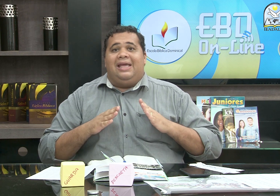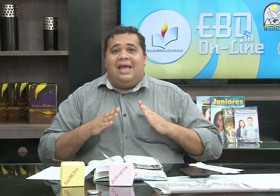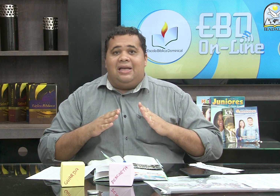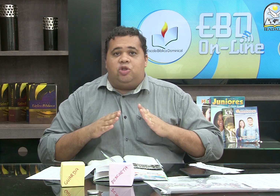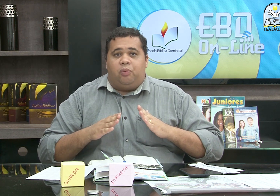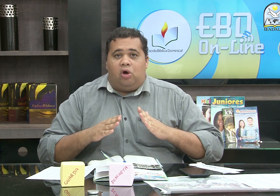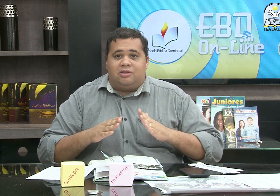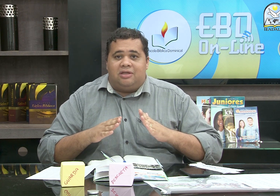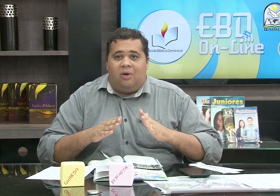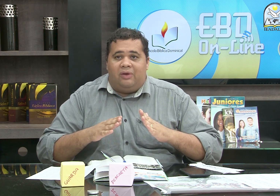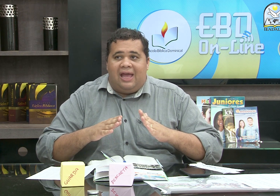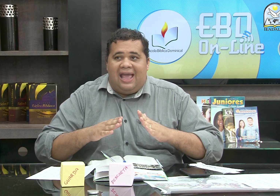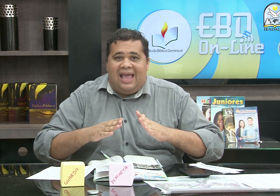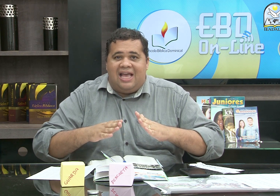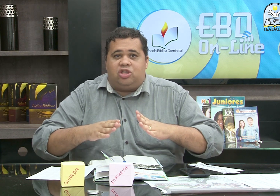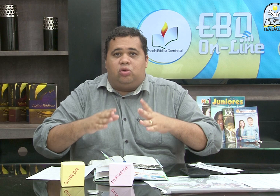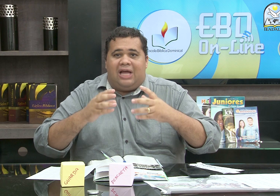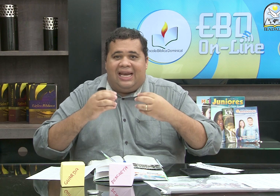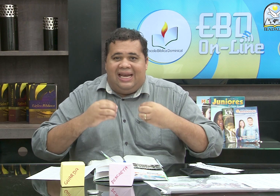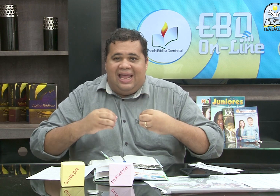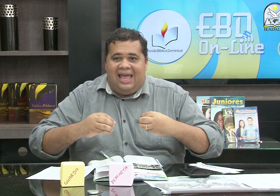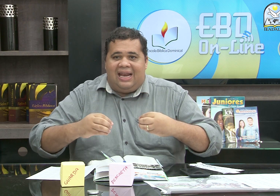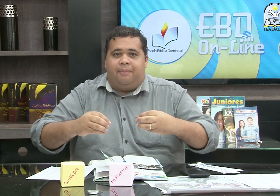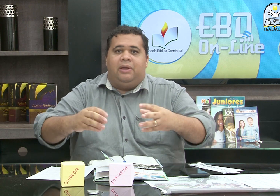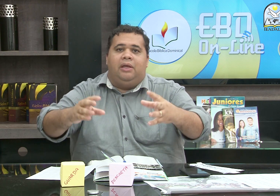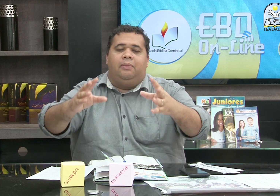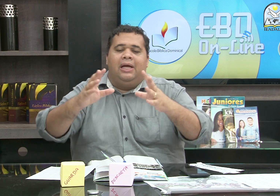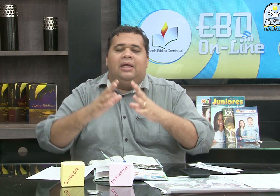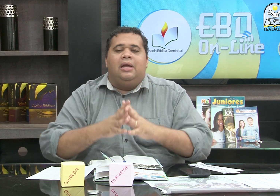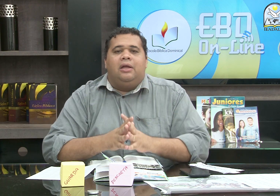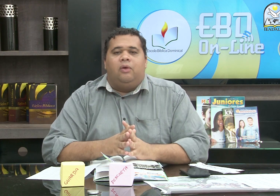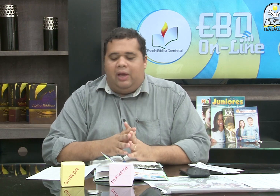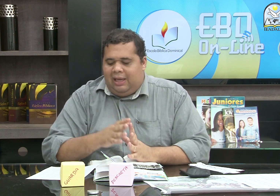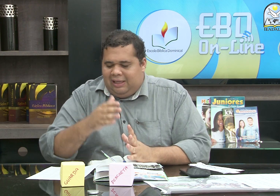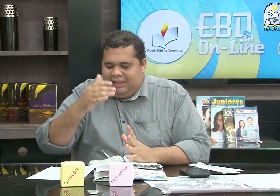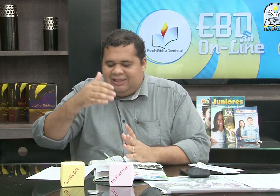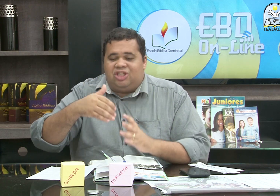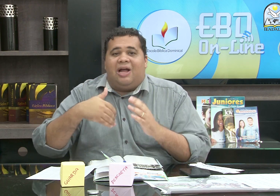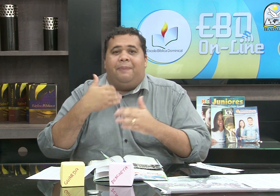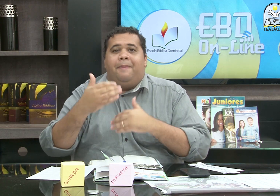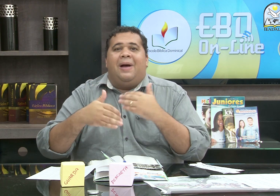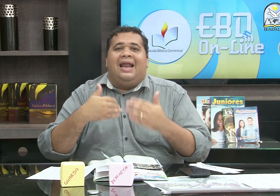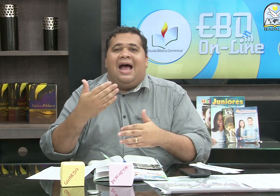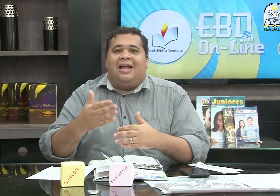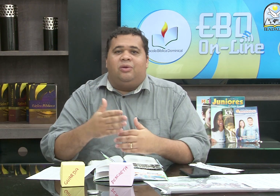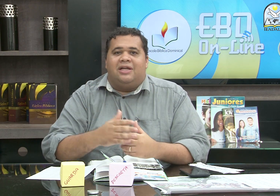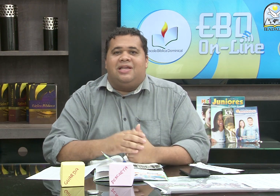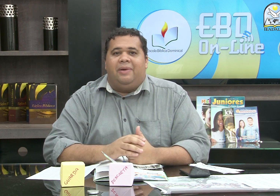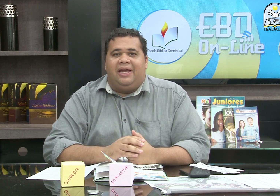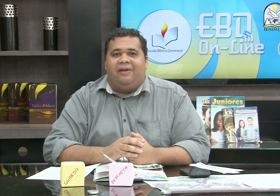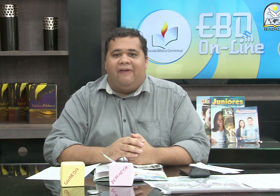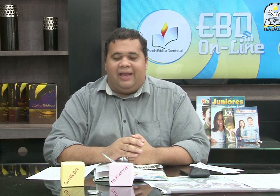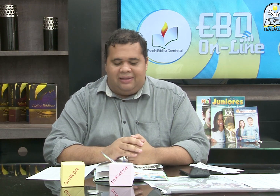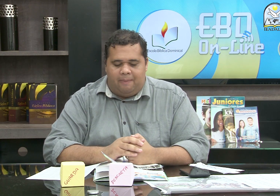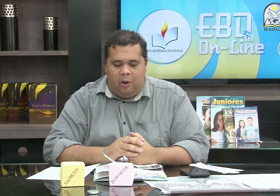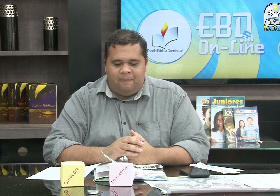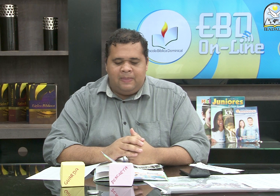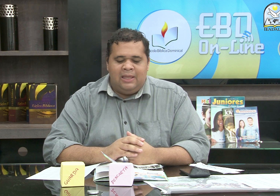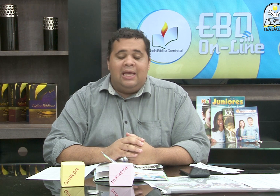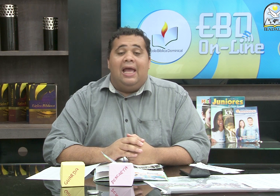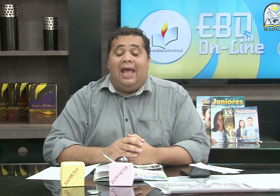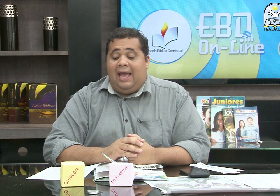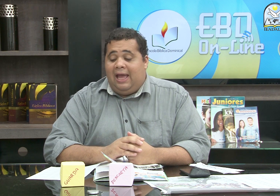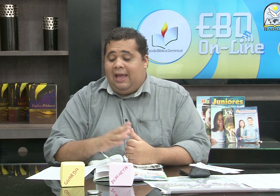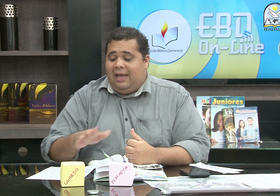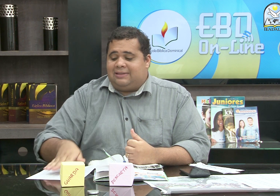é para que eles possam né estudar e ler a Bíblia não é e está preparado na semana que vem tá bom